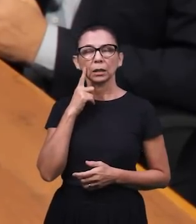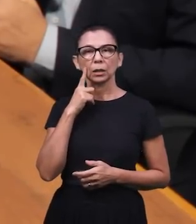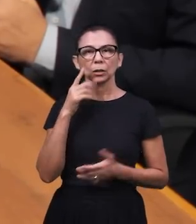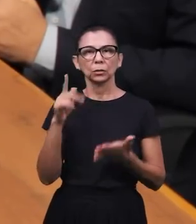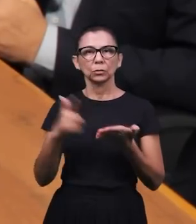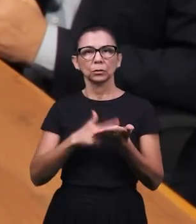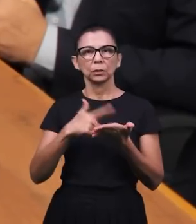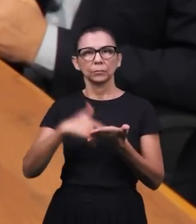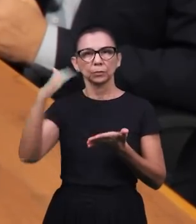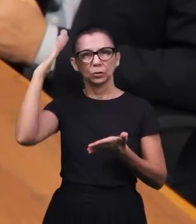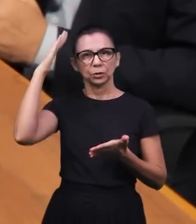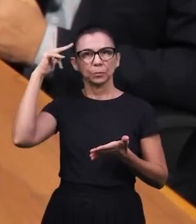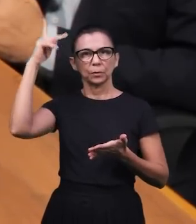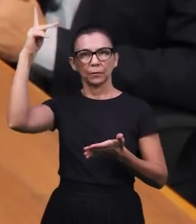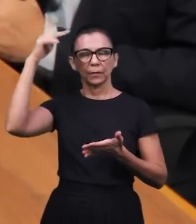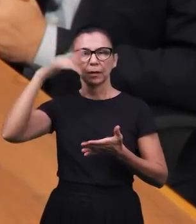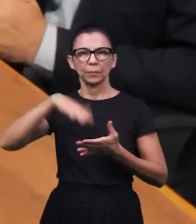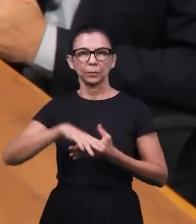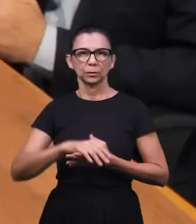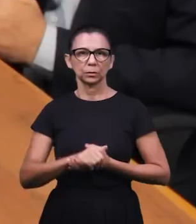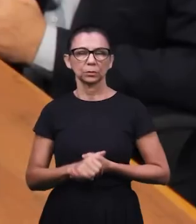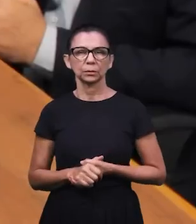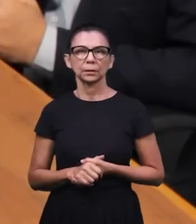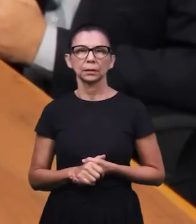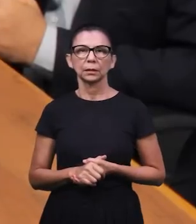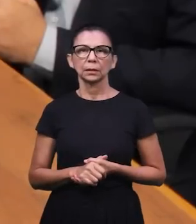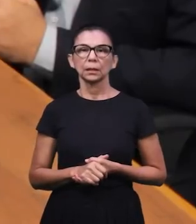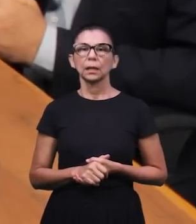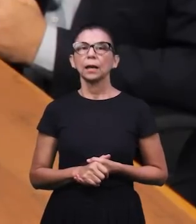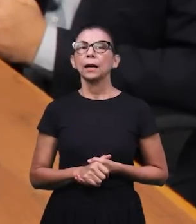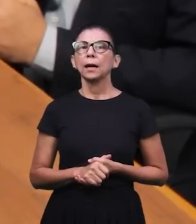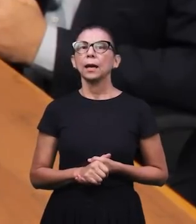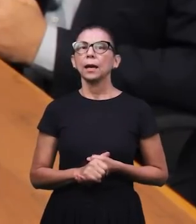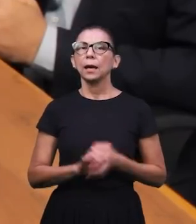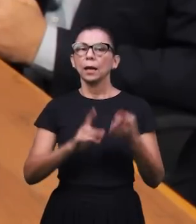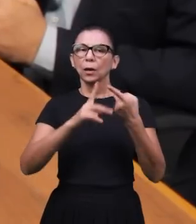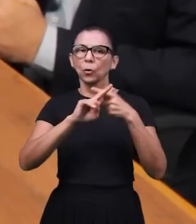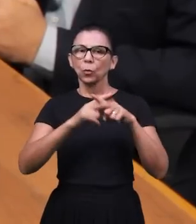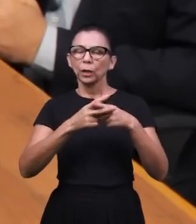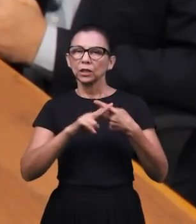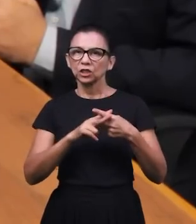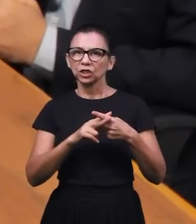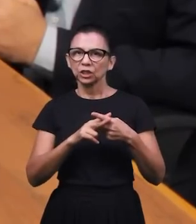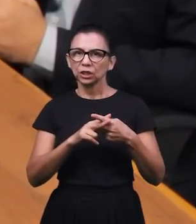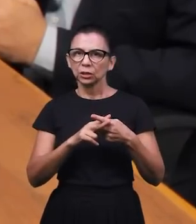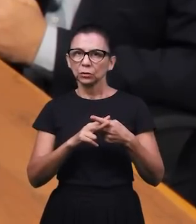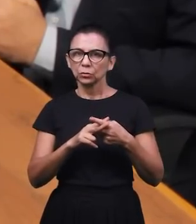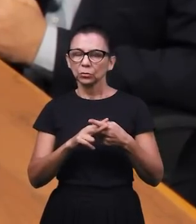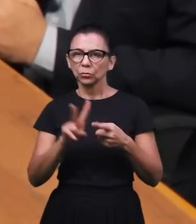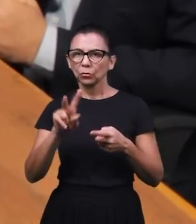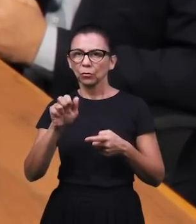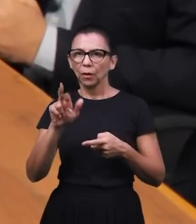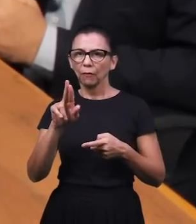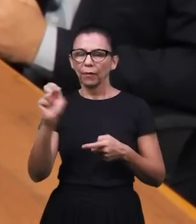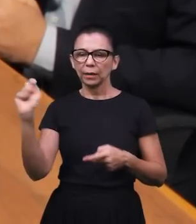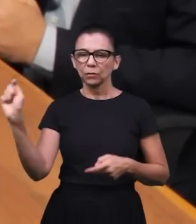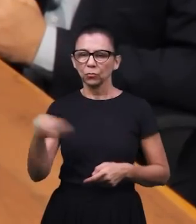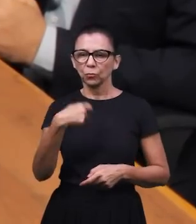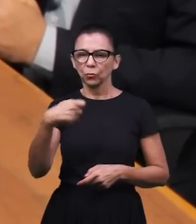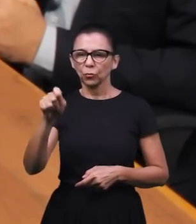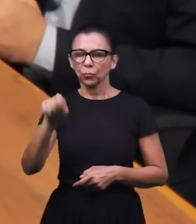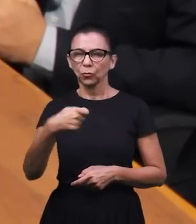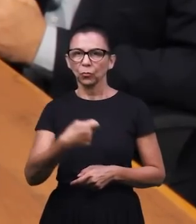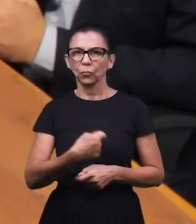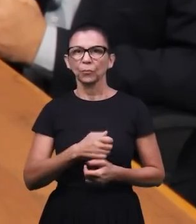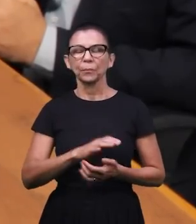em Provérbios 29:15, corrigir com a vara. Ó, é bom entender uma coisa, o